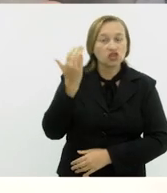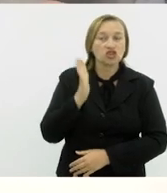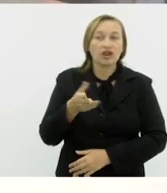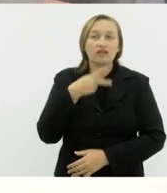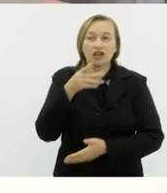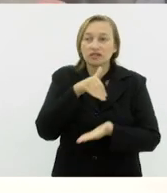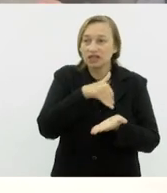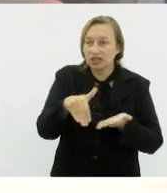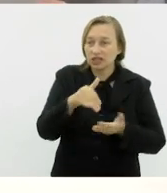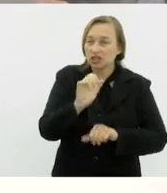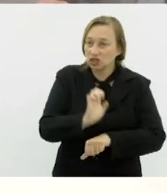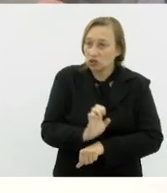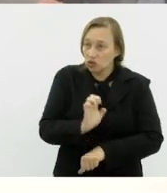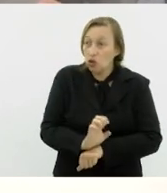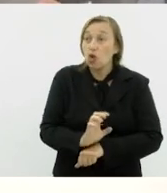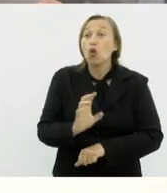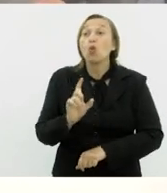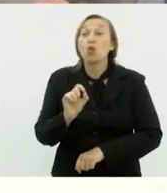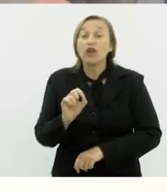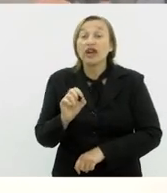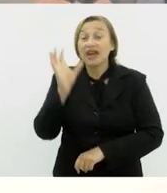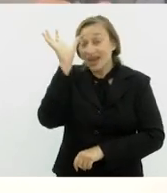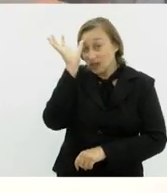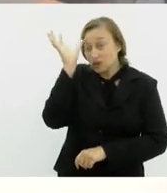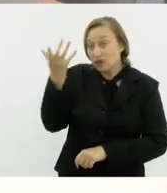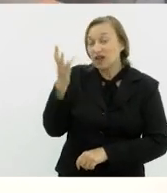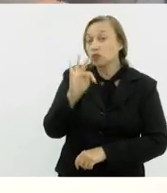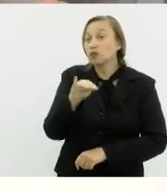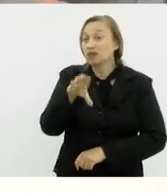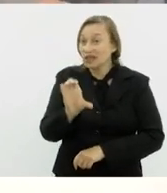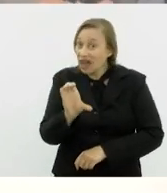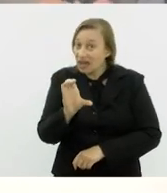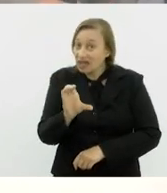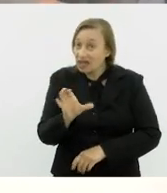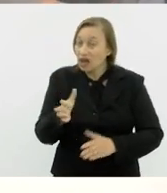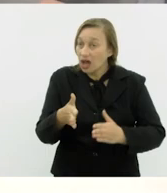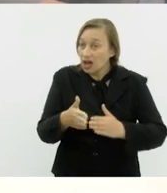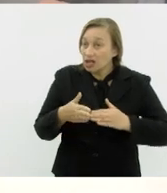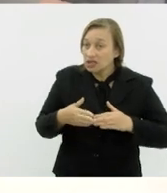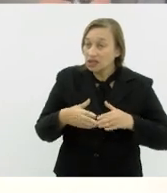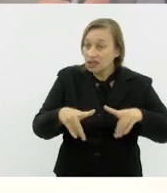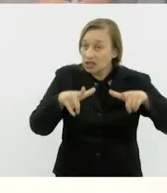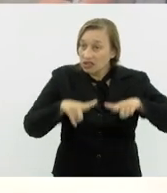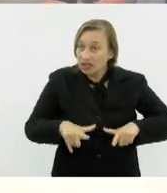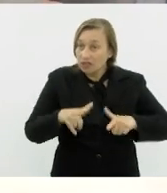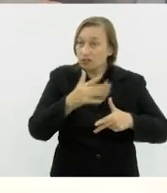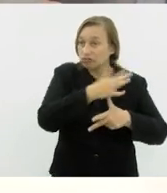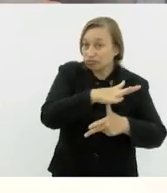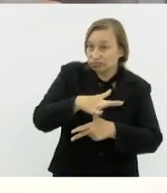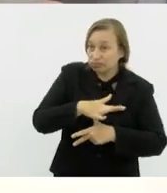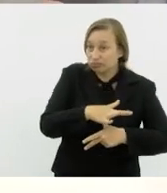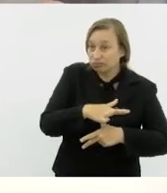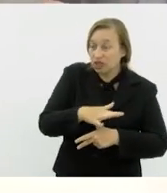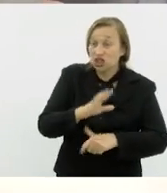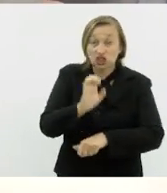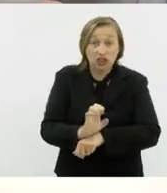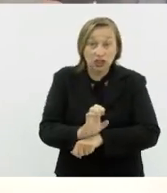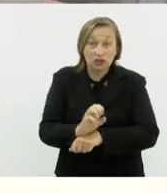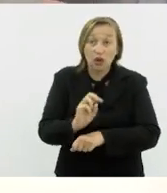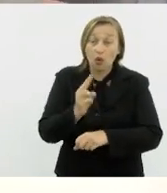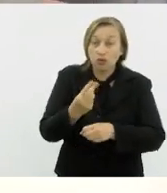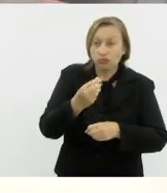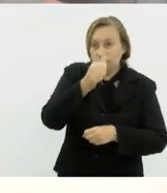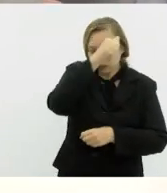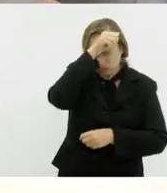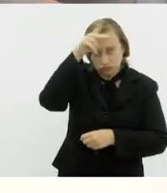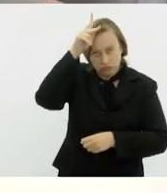estadual, que é o que for resolvido no TAC, as licenças que forem dadas a nível estadual e municipal cravarem